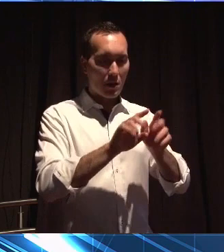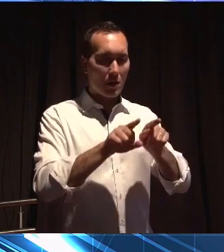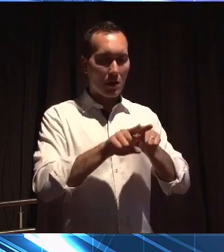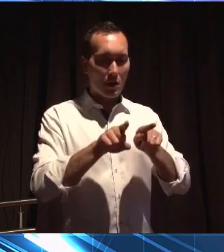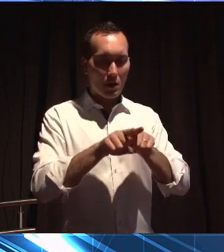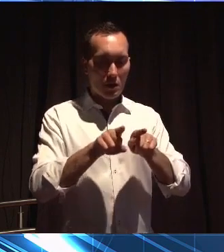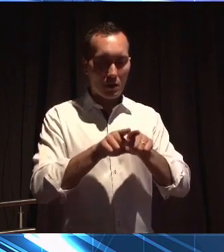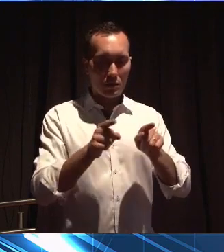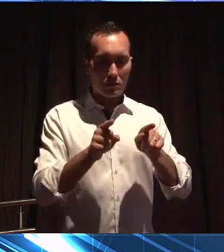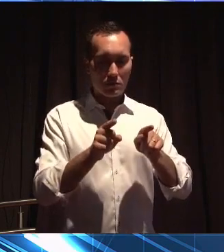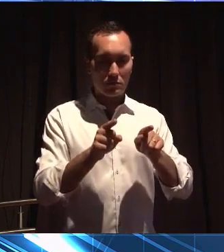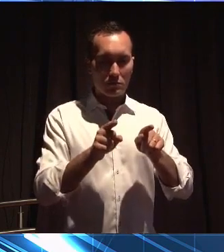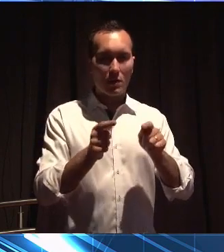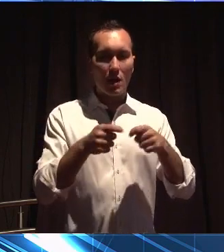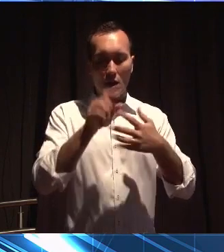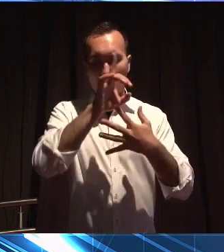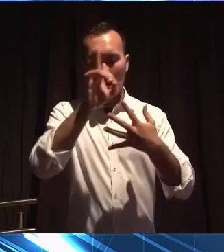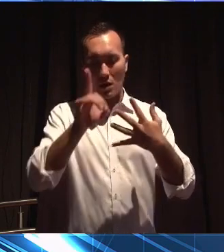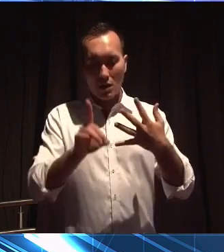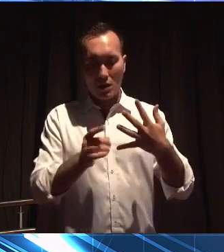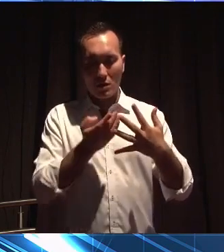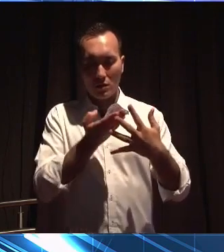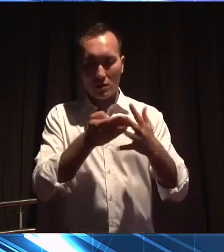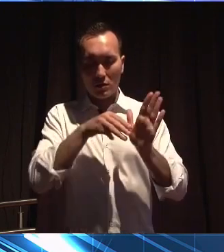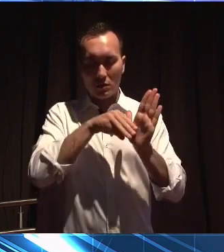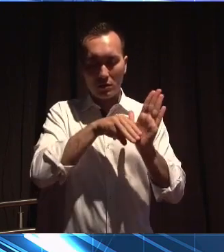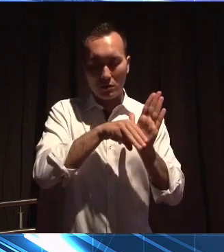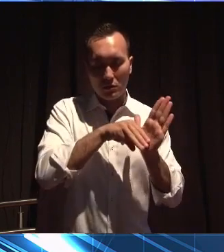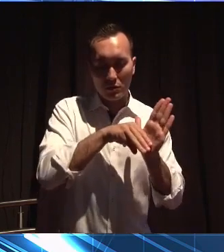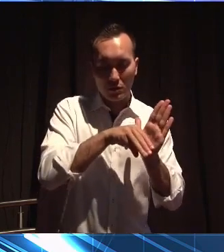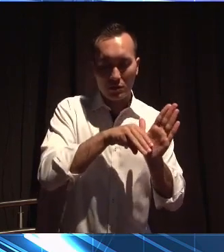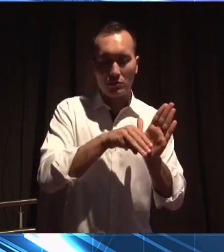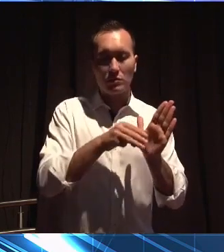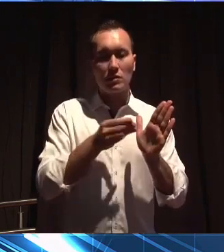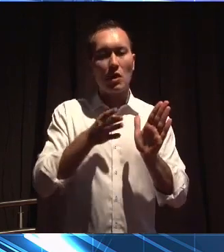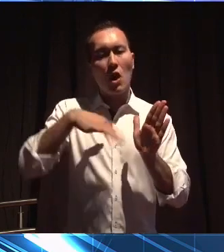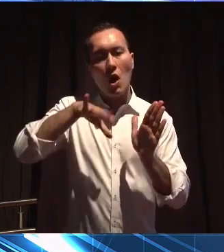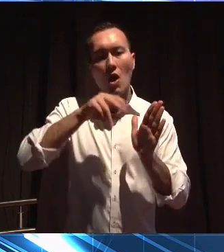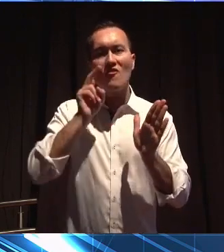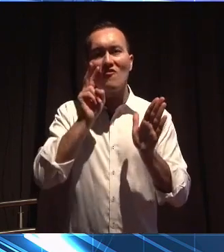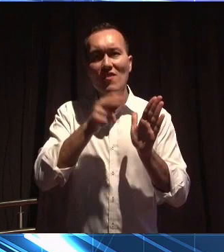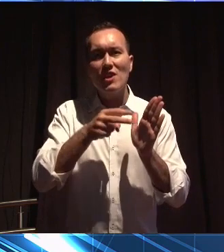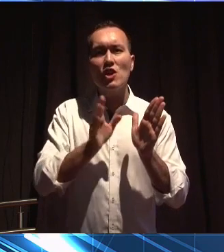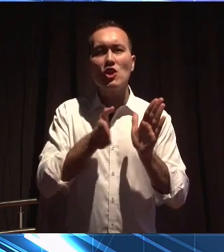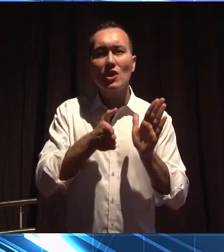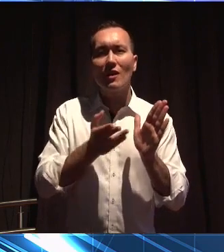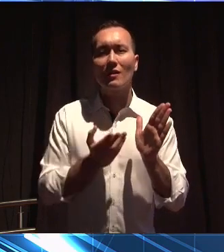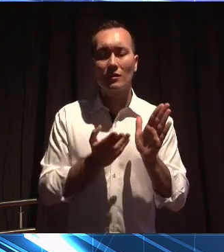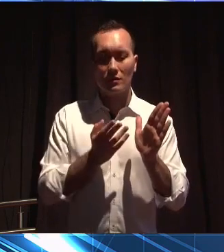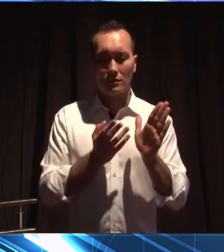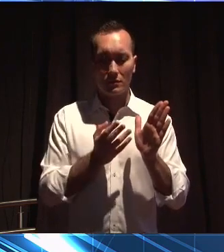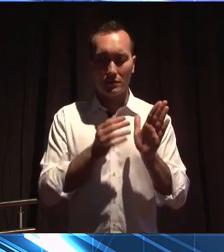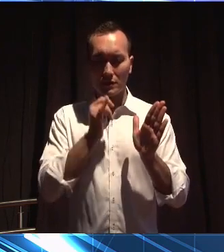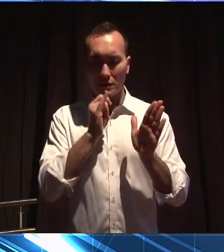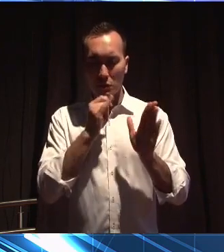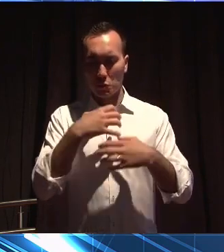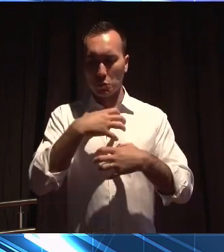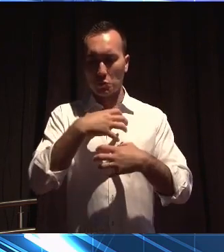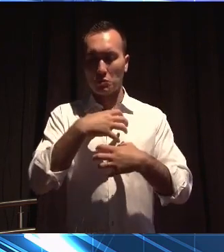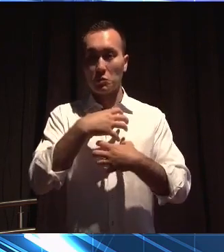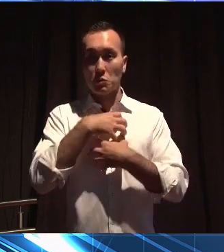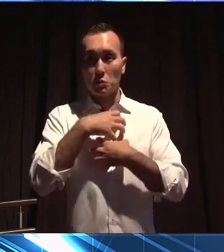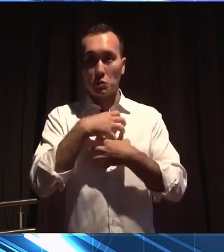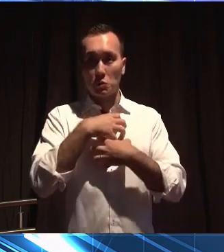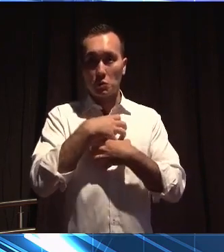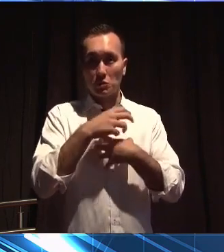também vou falar de modelagem de dados, aquilo que a gente já vê no nosso cotidiano. Então, por exemplo, reconhecimento de emoções,